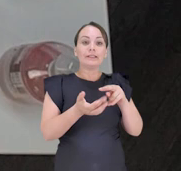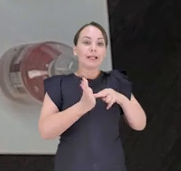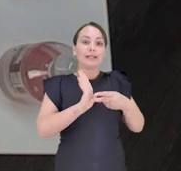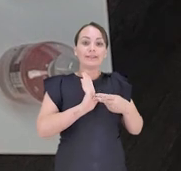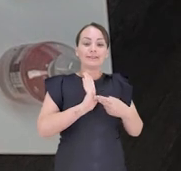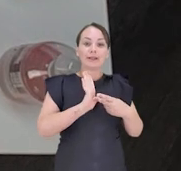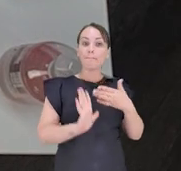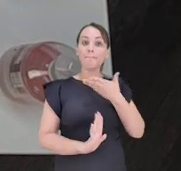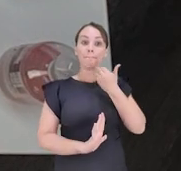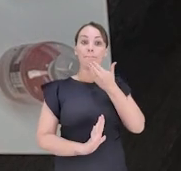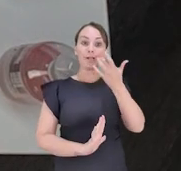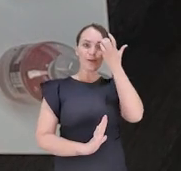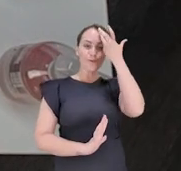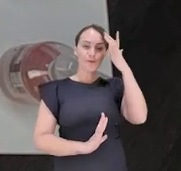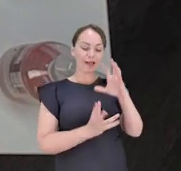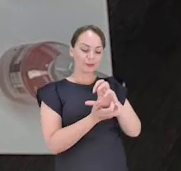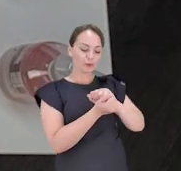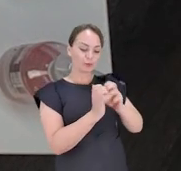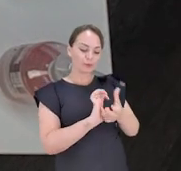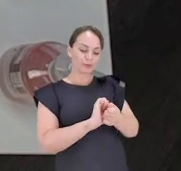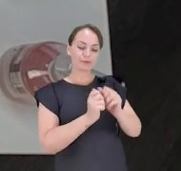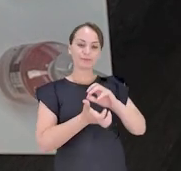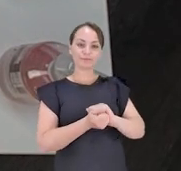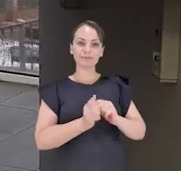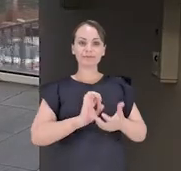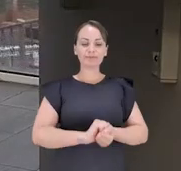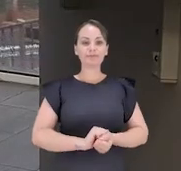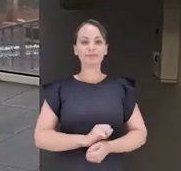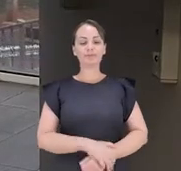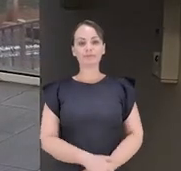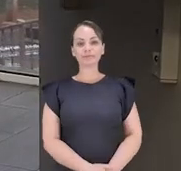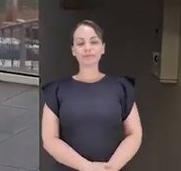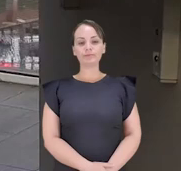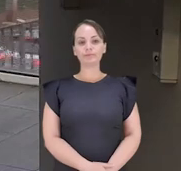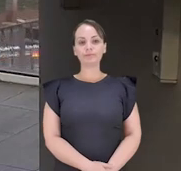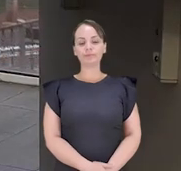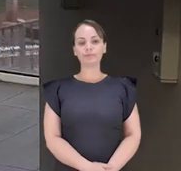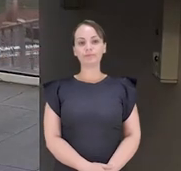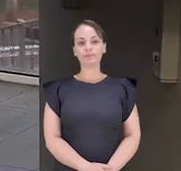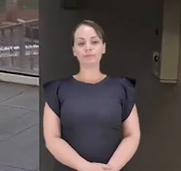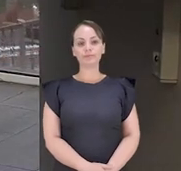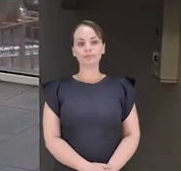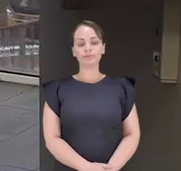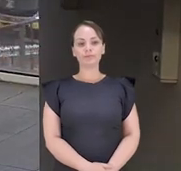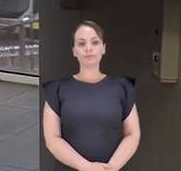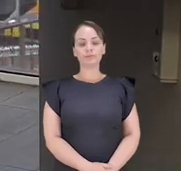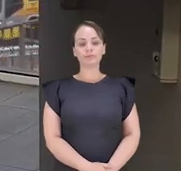mais facilmente. Ele vai ficando mais firme. Sim.